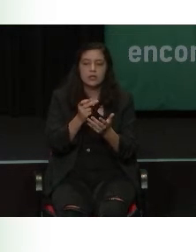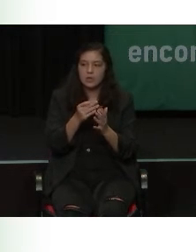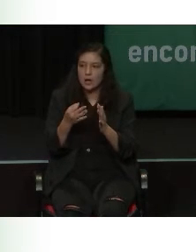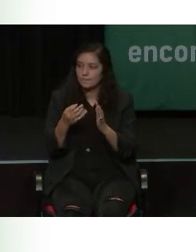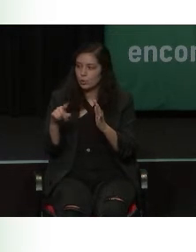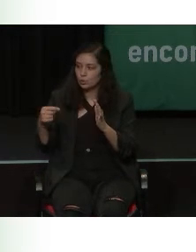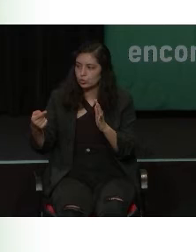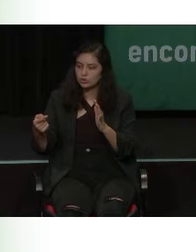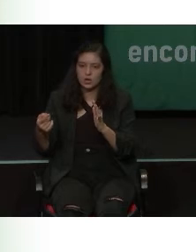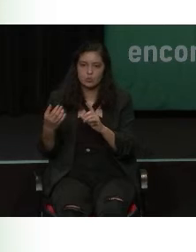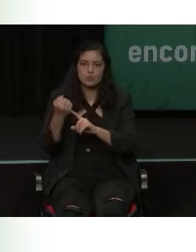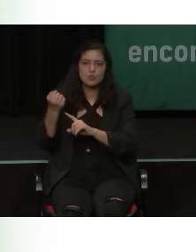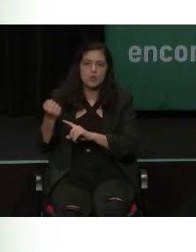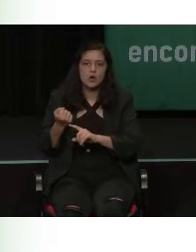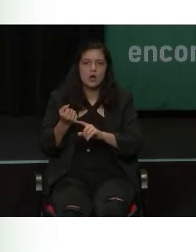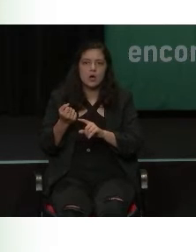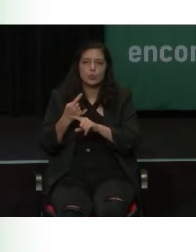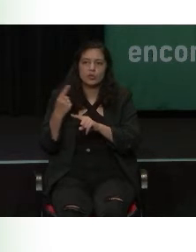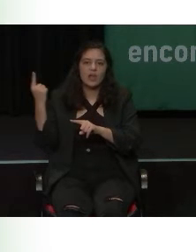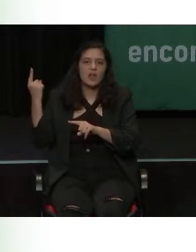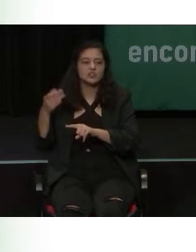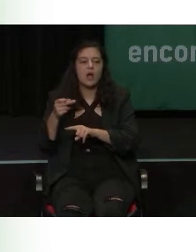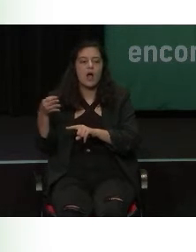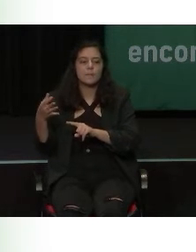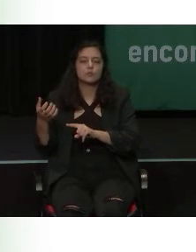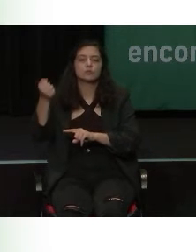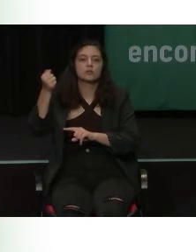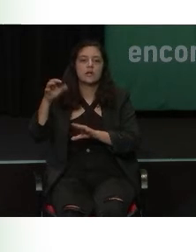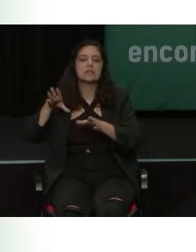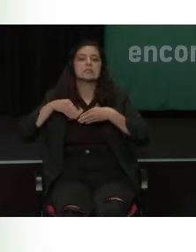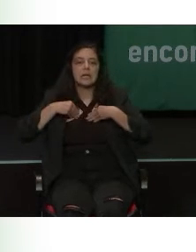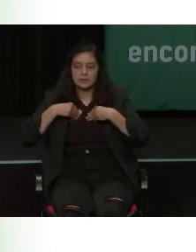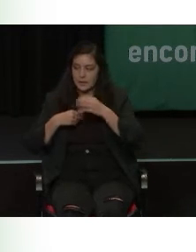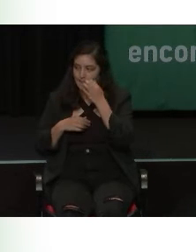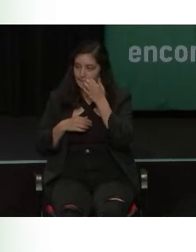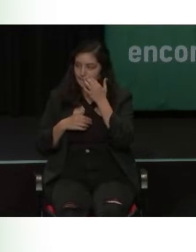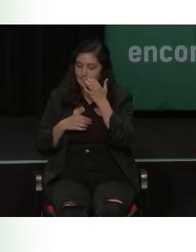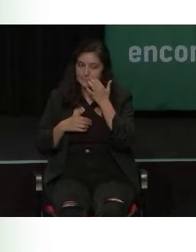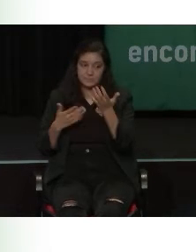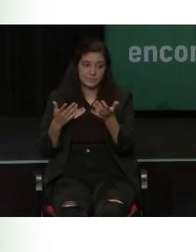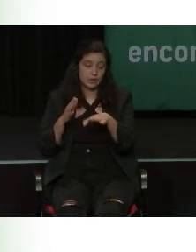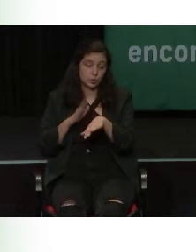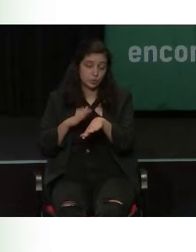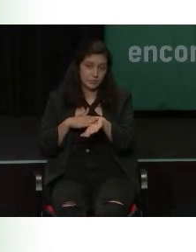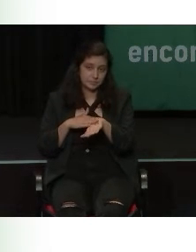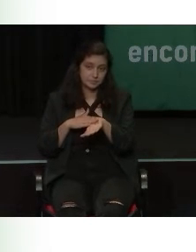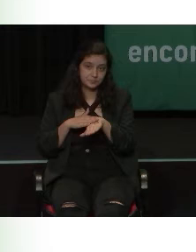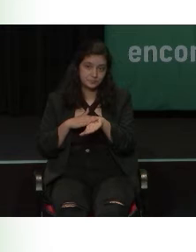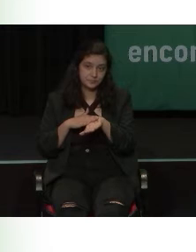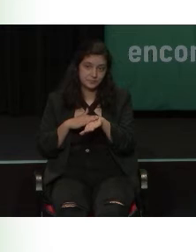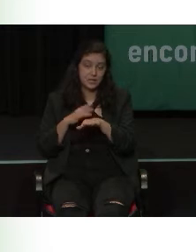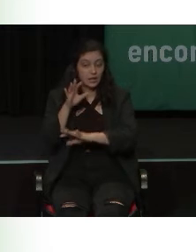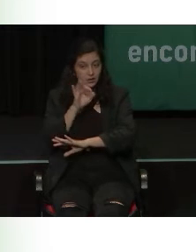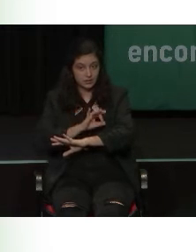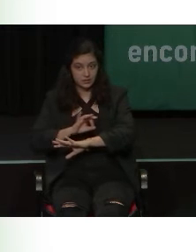as outras apps de sucesso, o que é que And poderia why levar esta app a ter should this app be accepted precisamente and not the esta other ones? arquitetura é uma